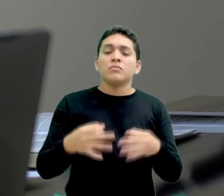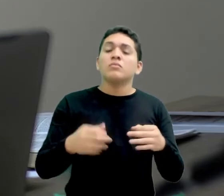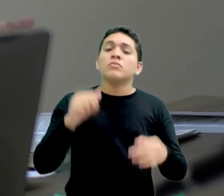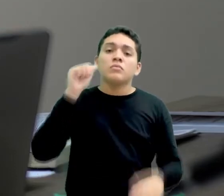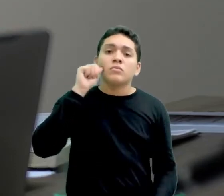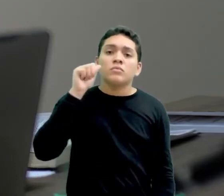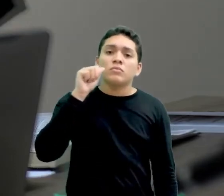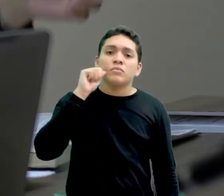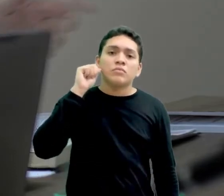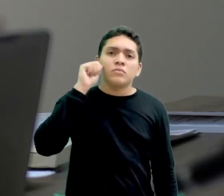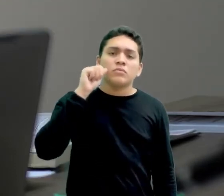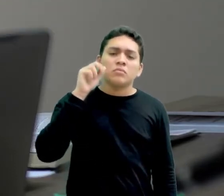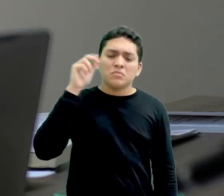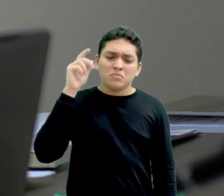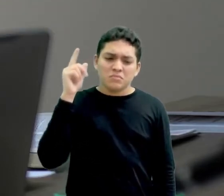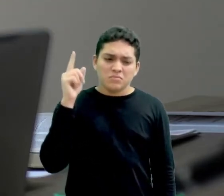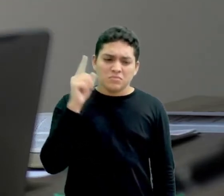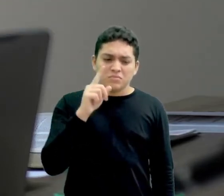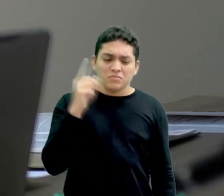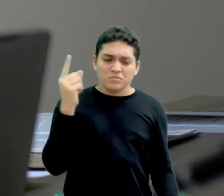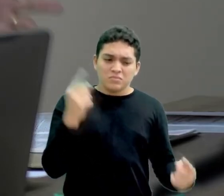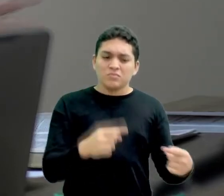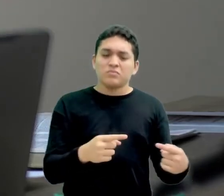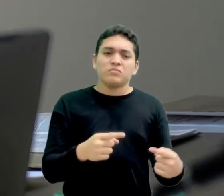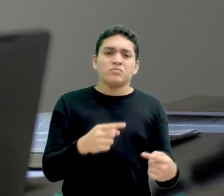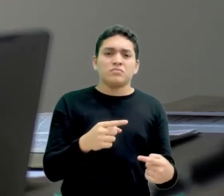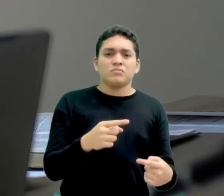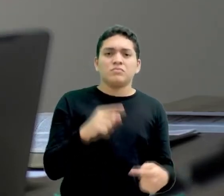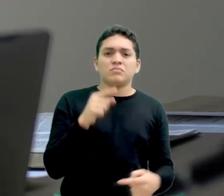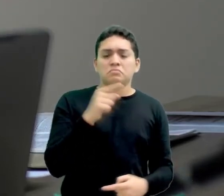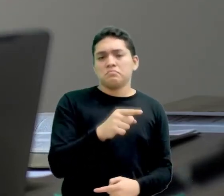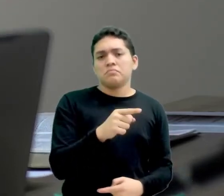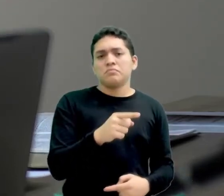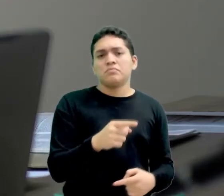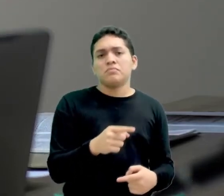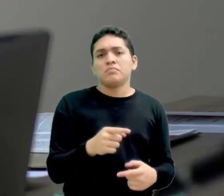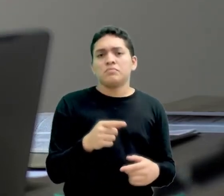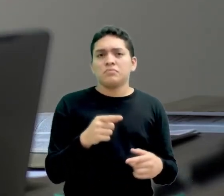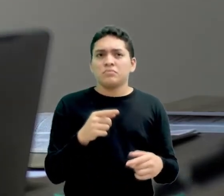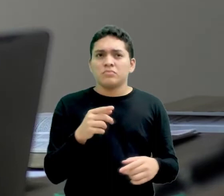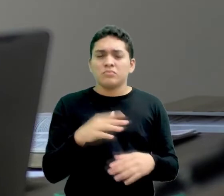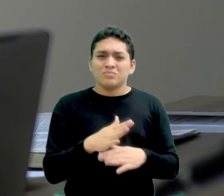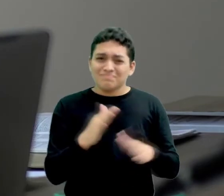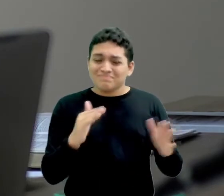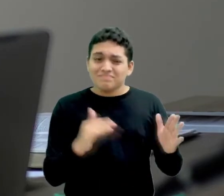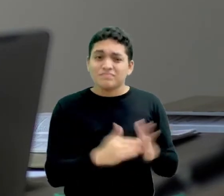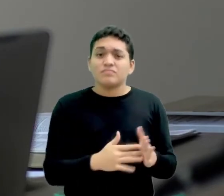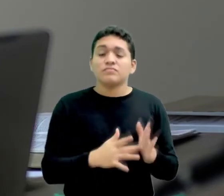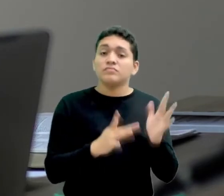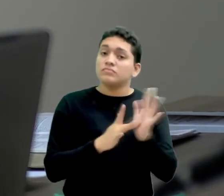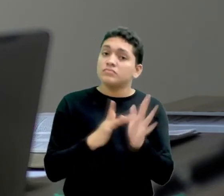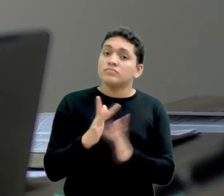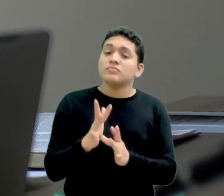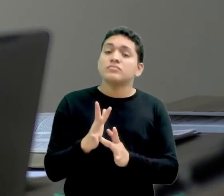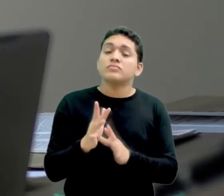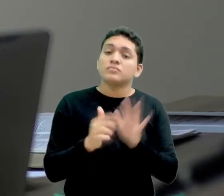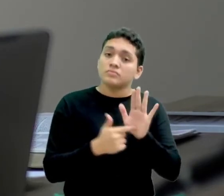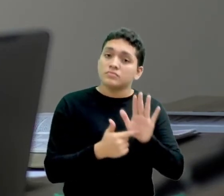né? Vou processar ele, fulano, ciclano, beltrano, e essa coisa toda, enquanto o Senhor Jesus está mostrando,